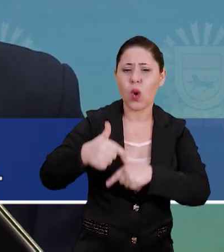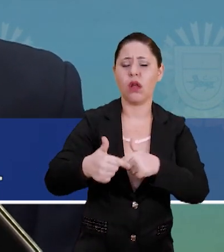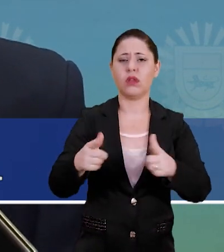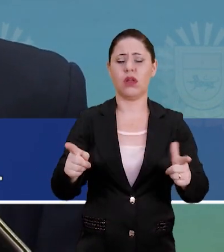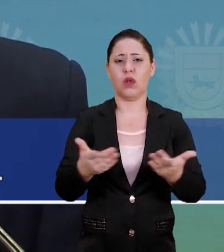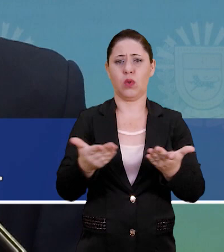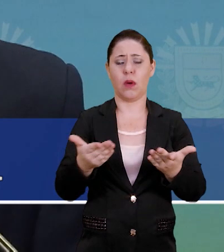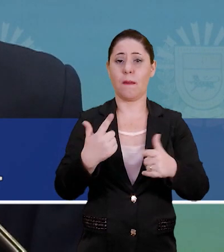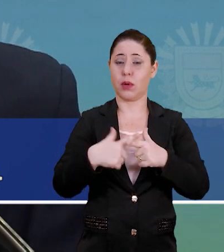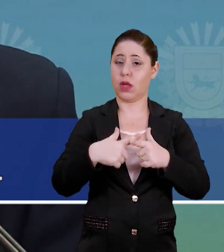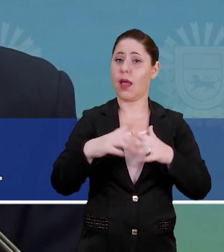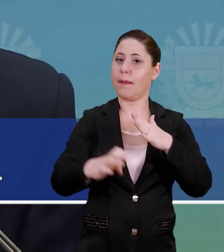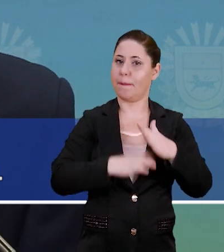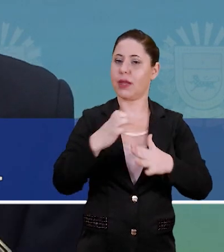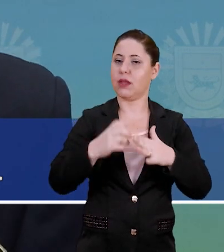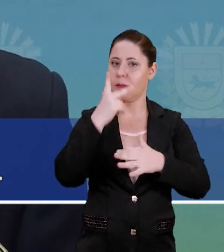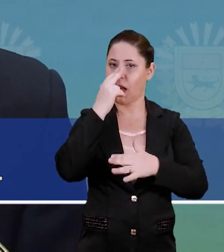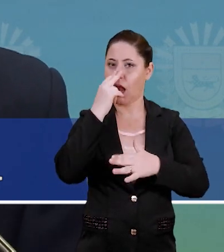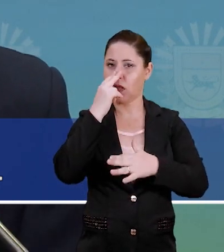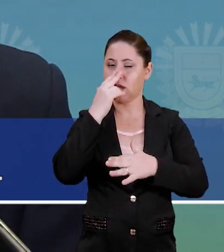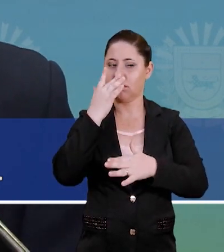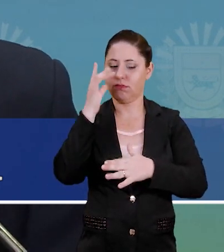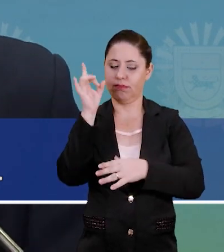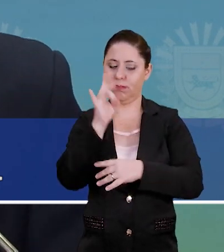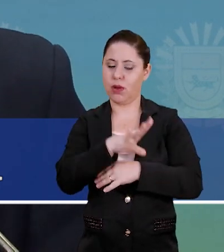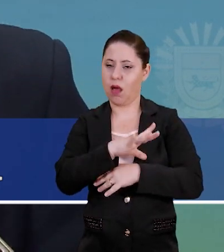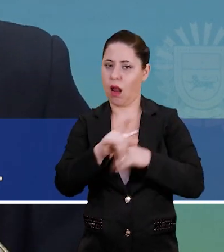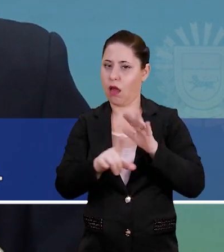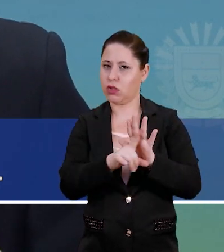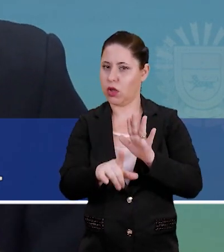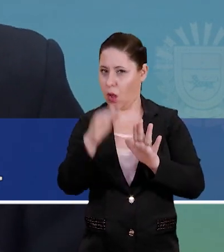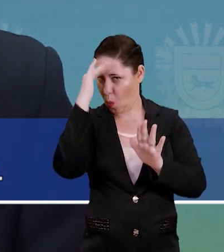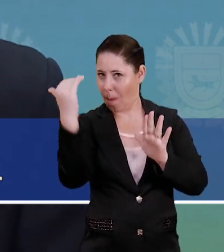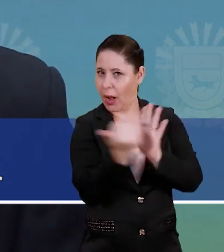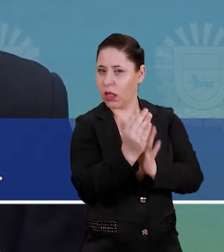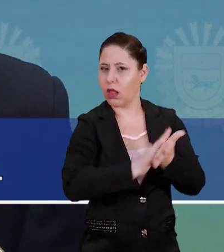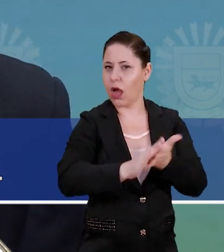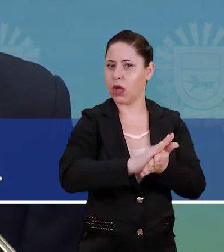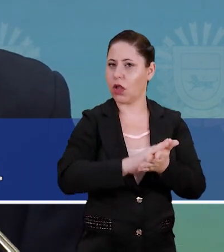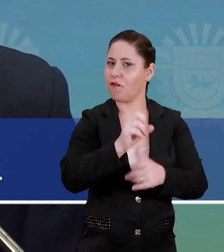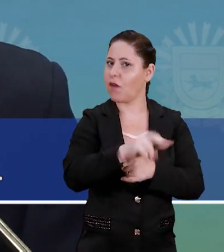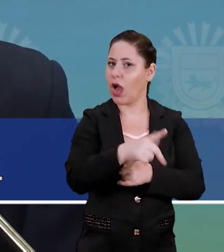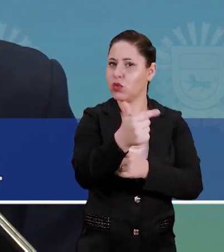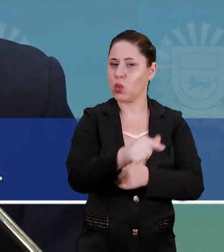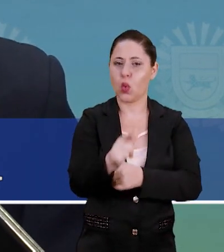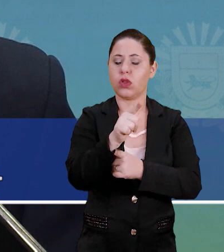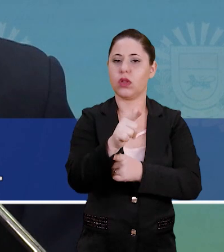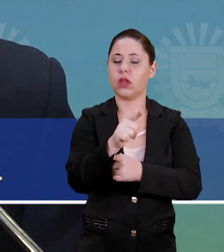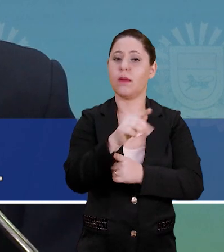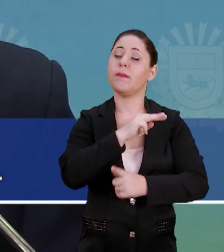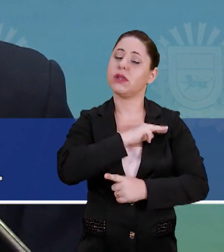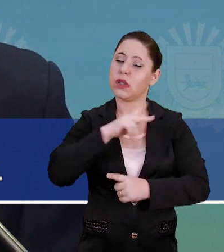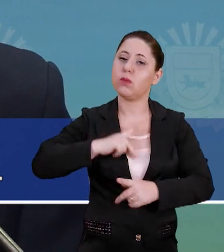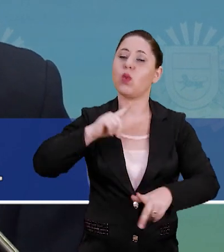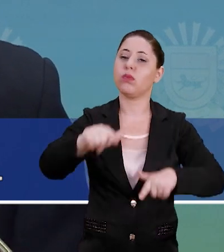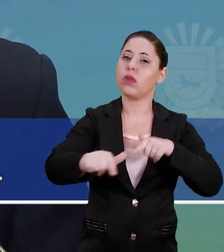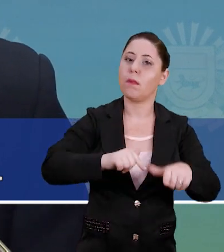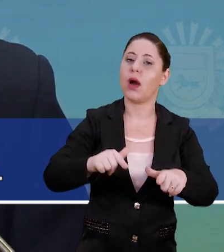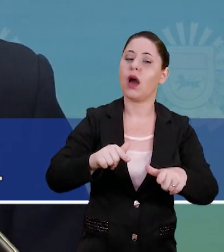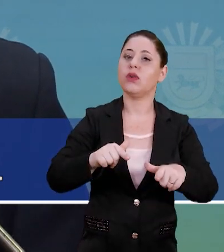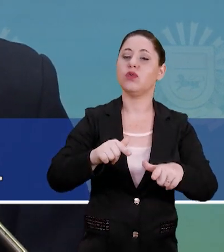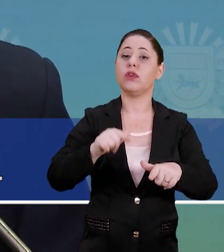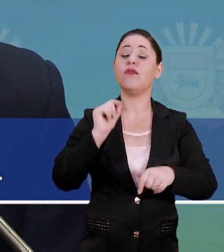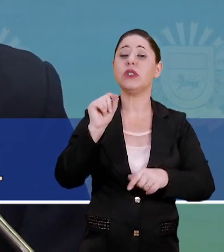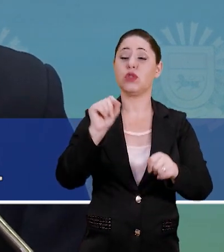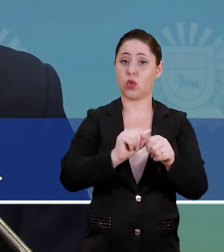luta constante, até porque algumas empresas tentam burlar a legislação, não contratam. O Ministério Público do Trabalho